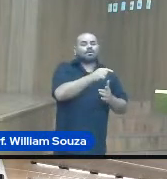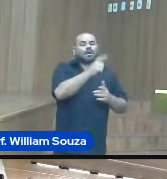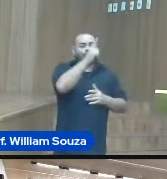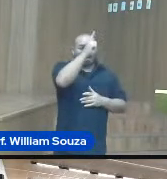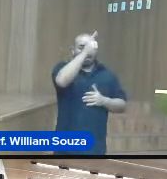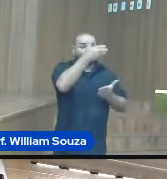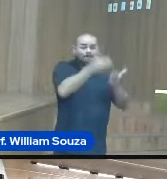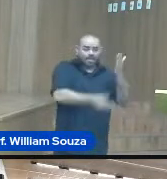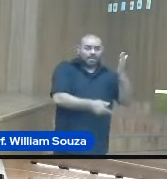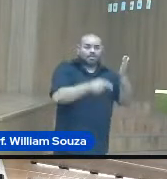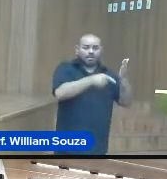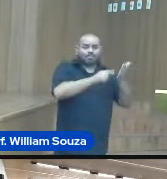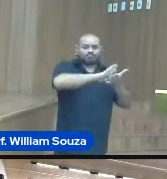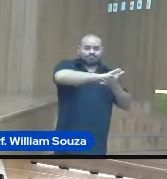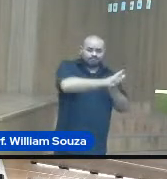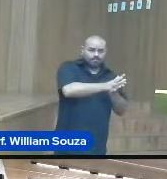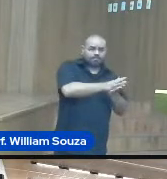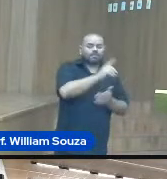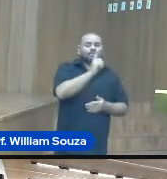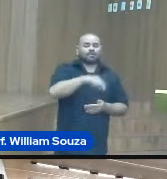E ela começa